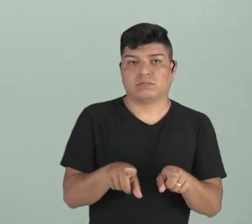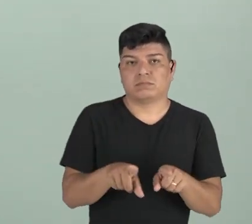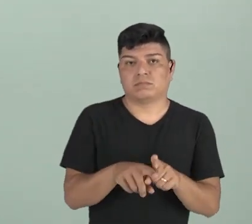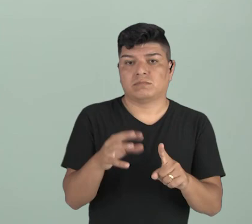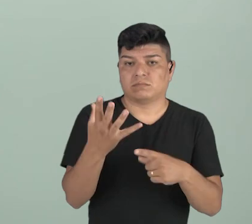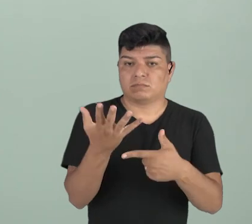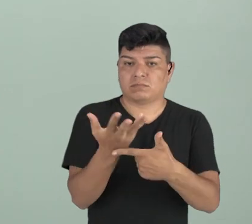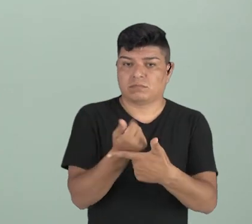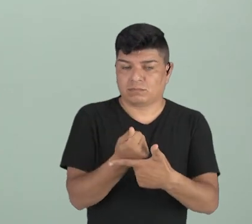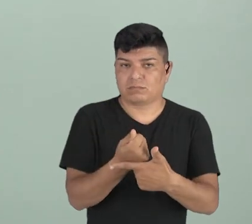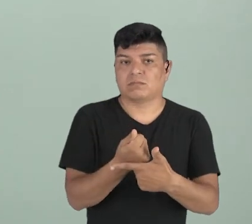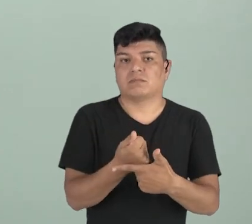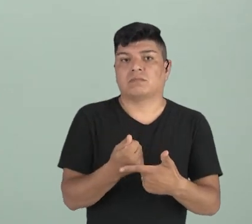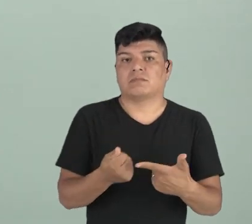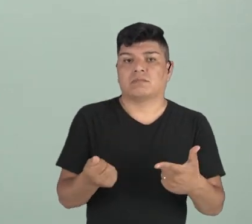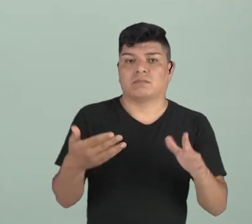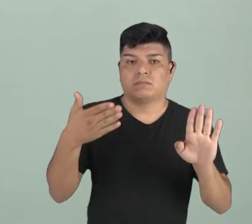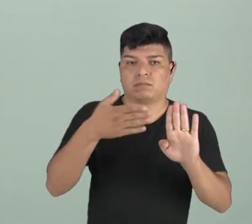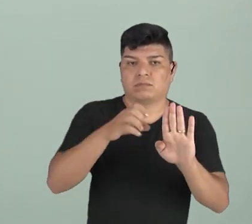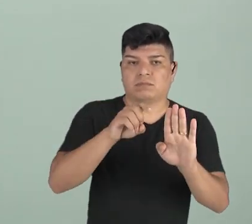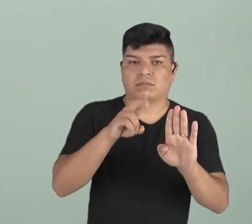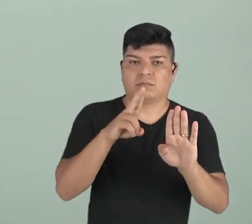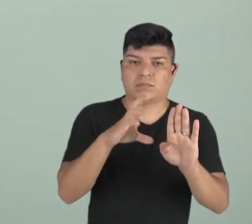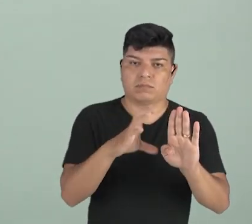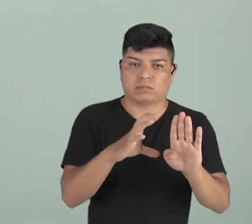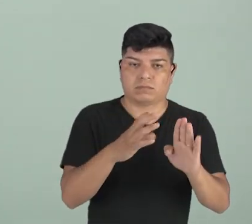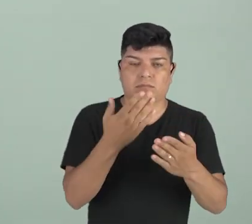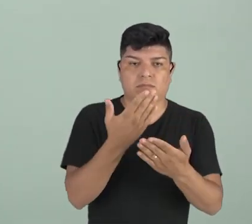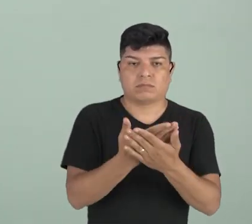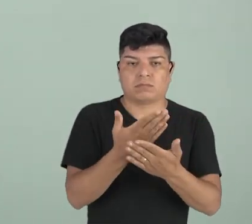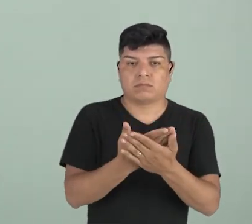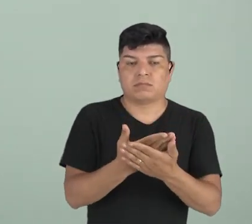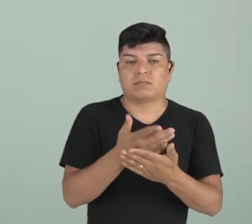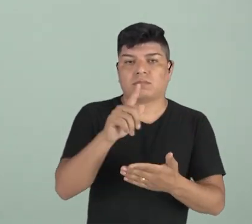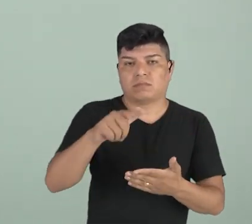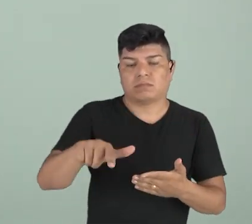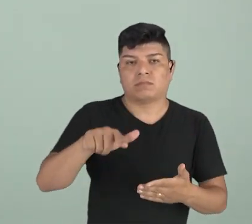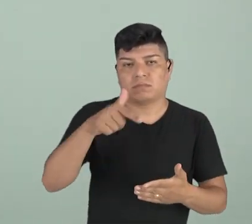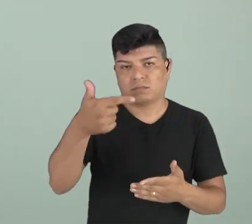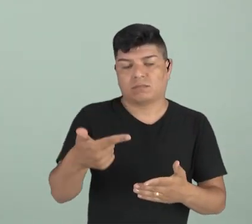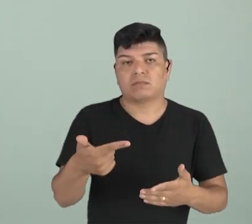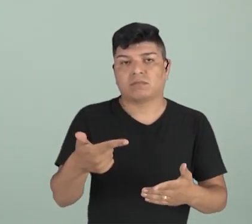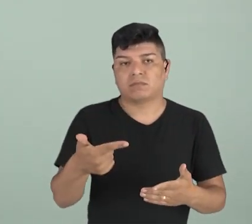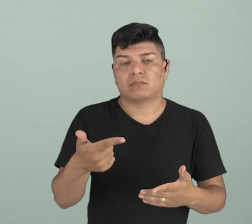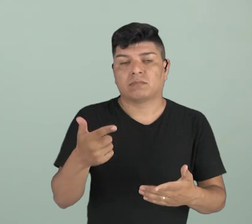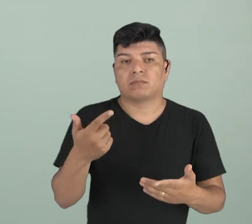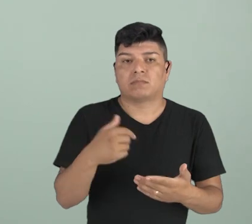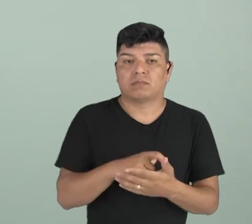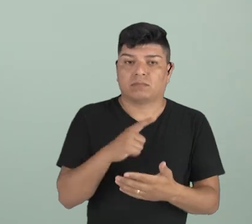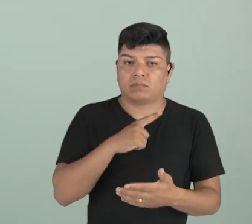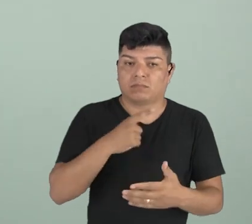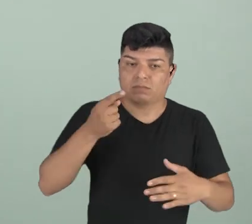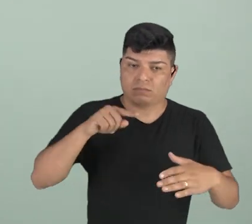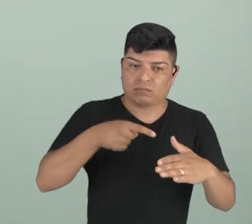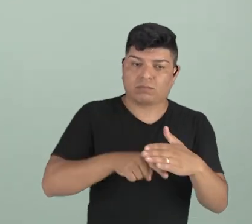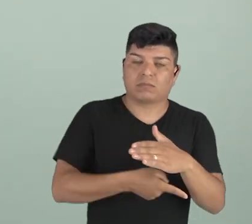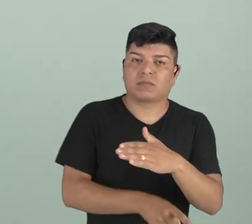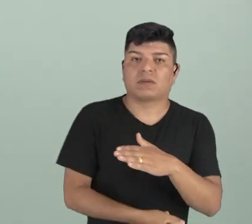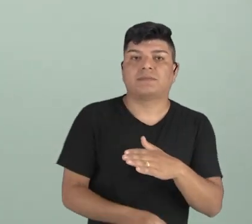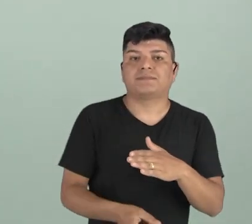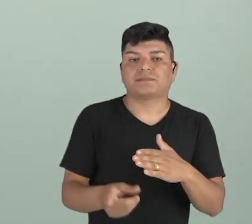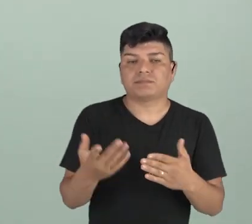Eu peço a vocês que recorram à plataforma Eduque, revejam essa aula e outras aulas para que haja um